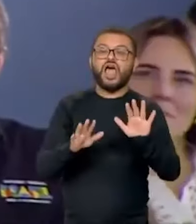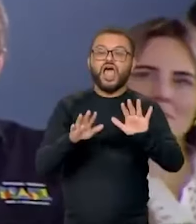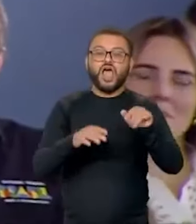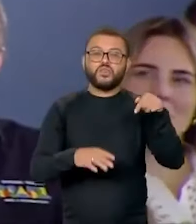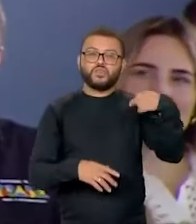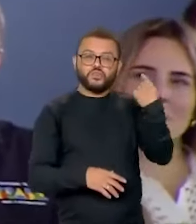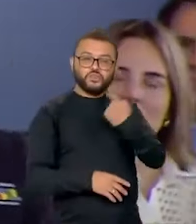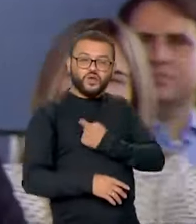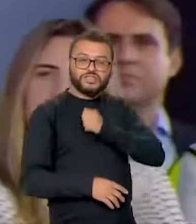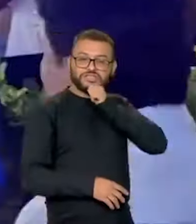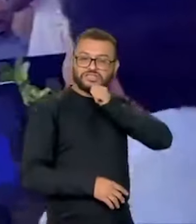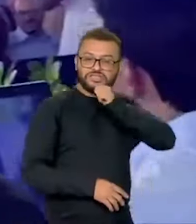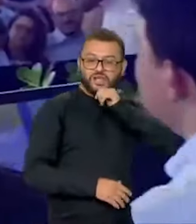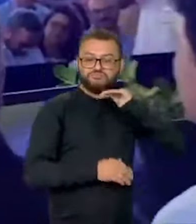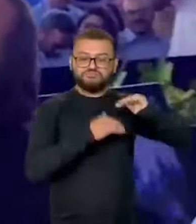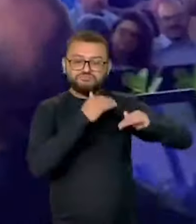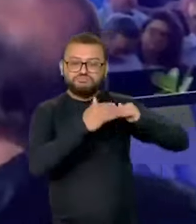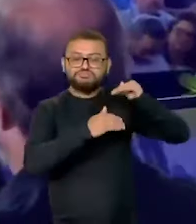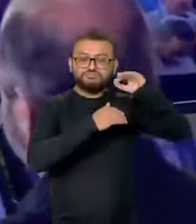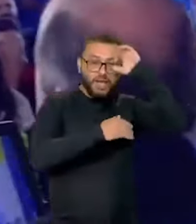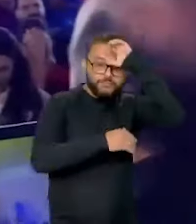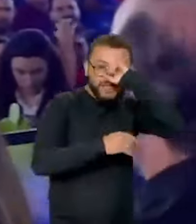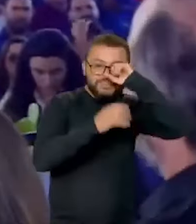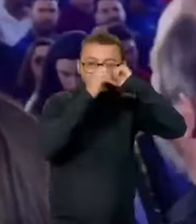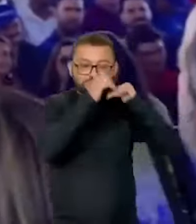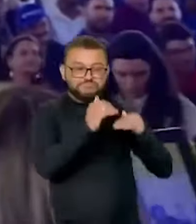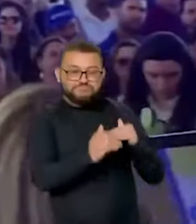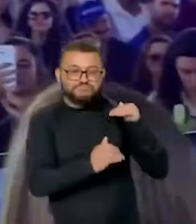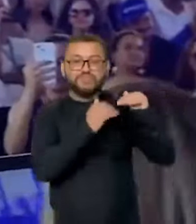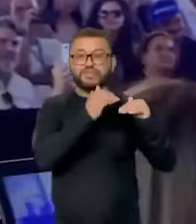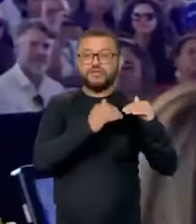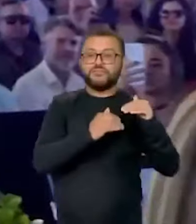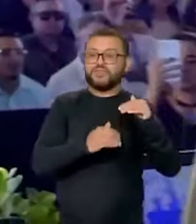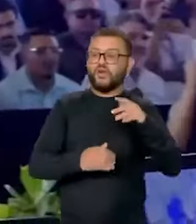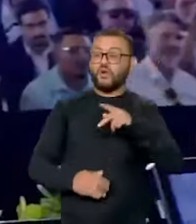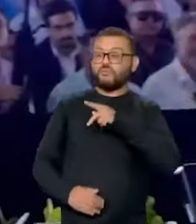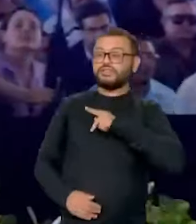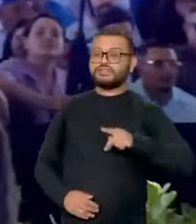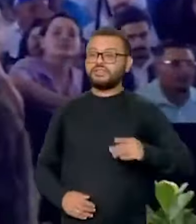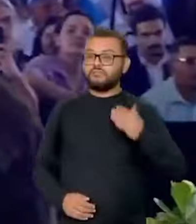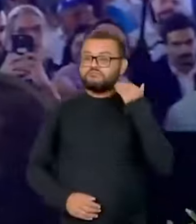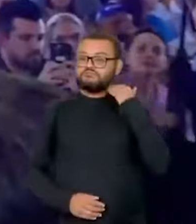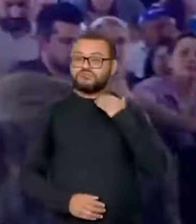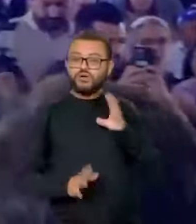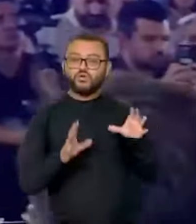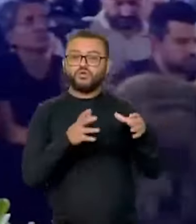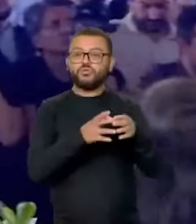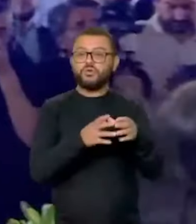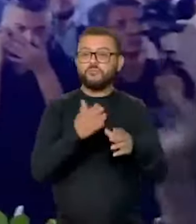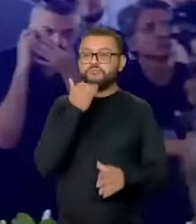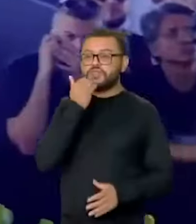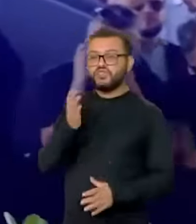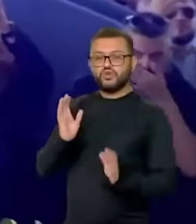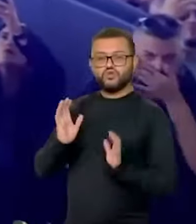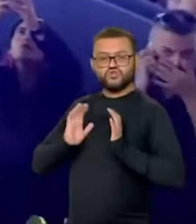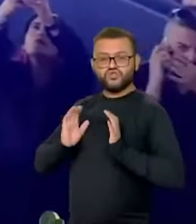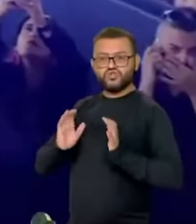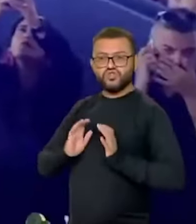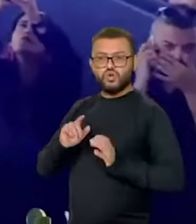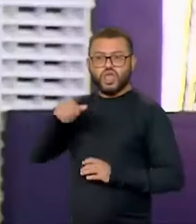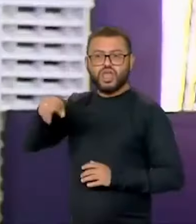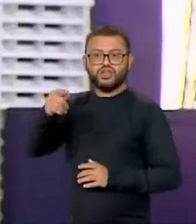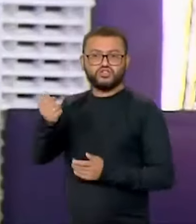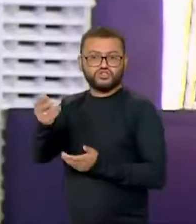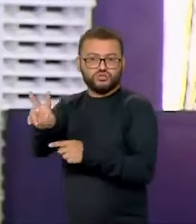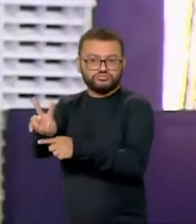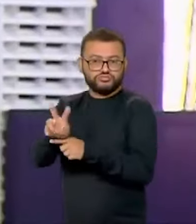aprendendo, porque uma das coisas que a gente vai fazer, meu presidente da federação, é cobrar do mundo rico que manda o